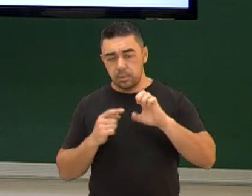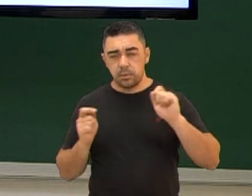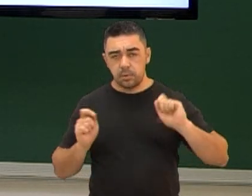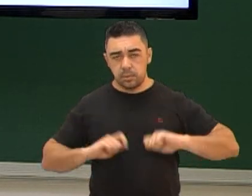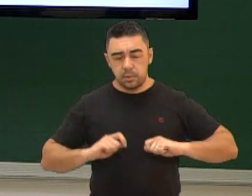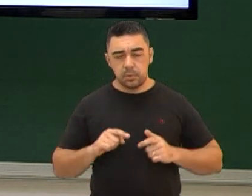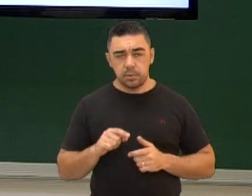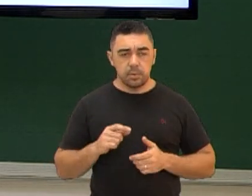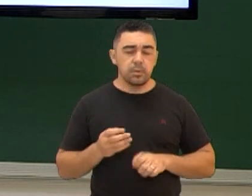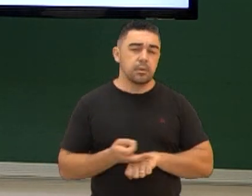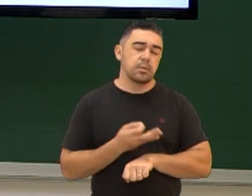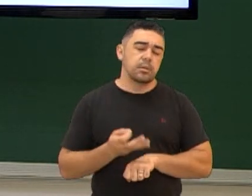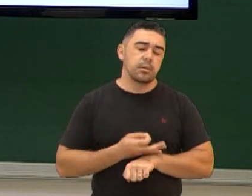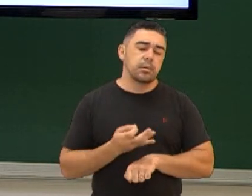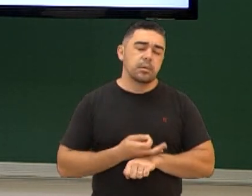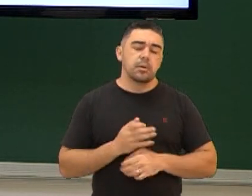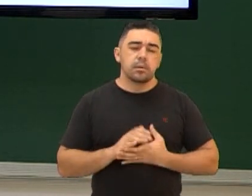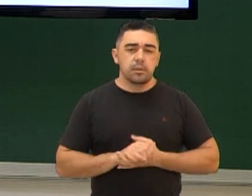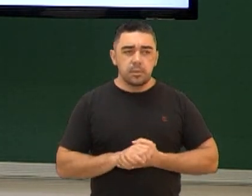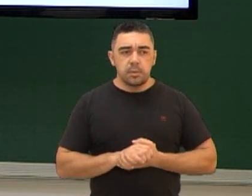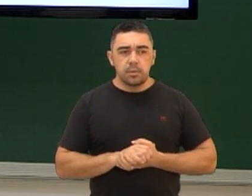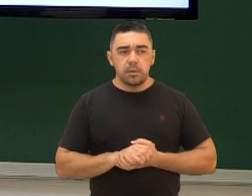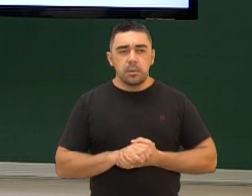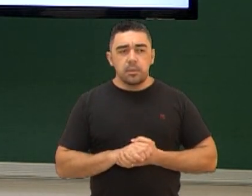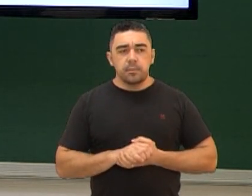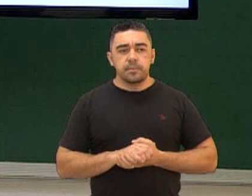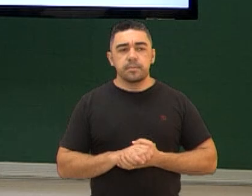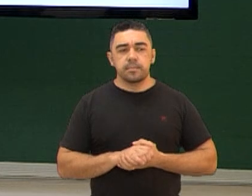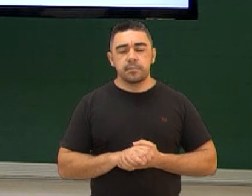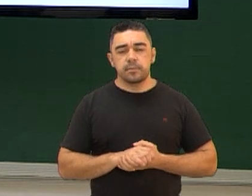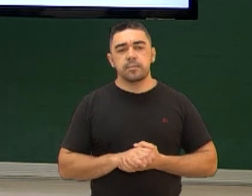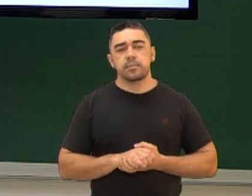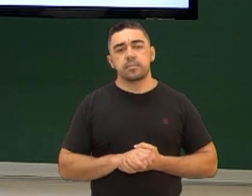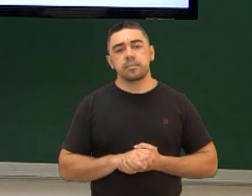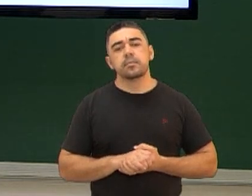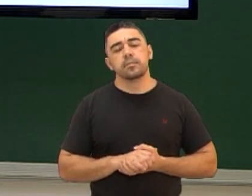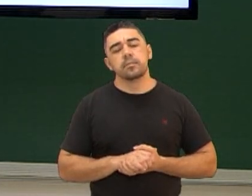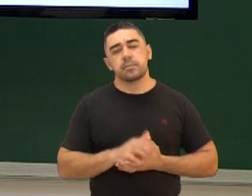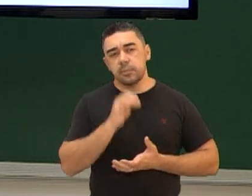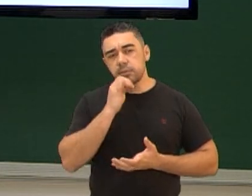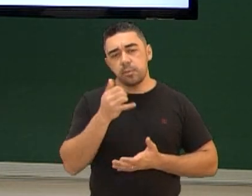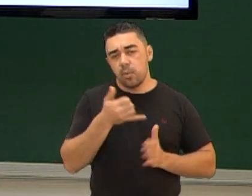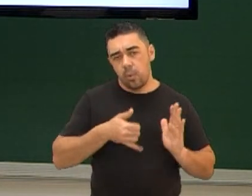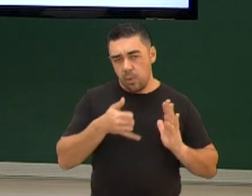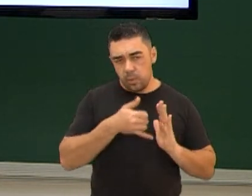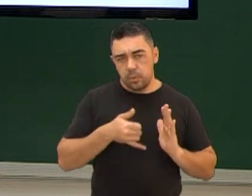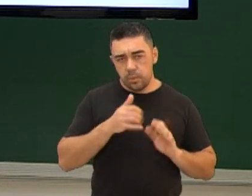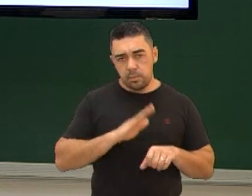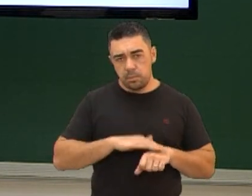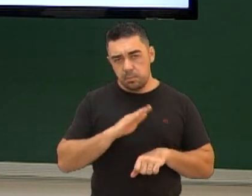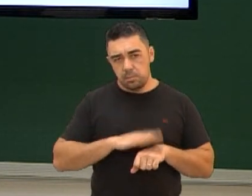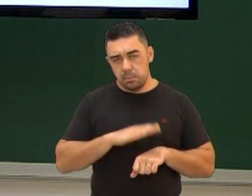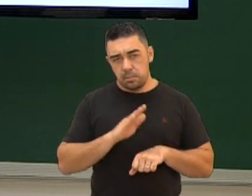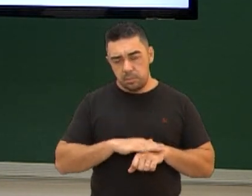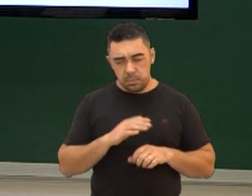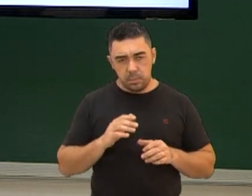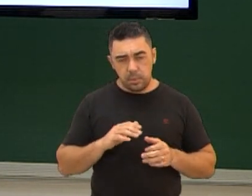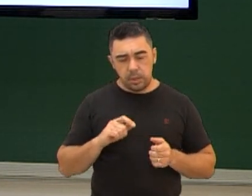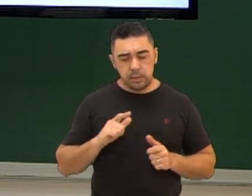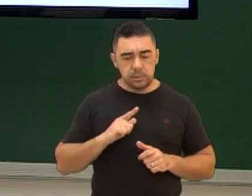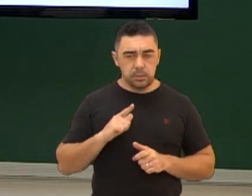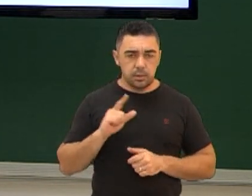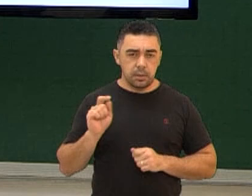do dielétrico, se eu alterar a substância que tem ali, por óleo, por exemplo, que tem uma permissividade